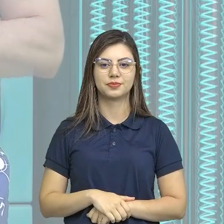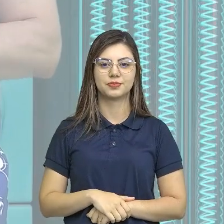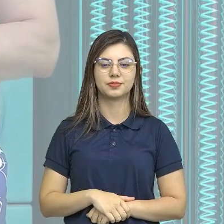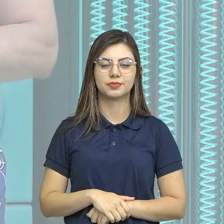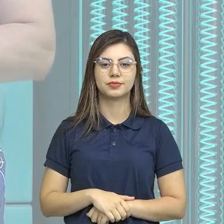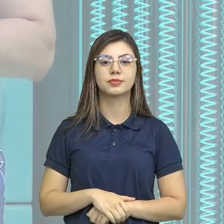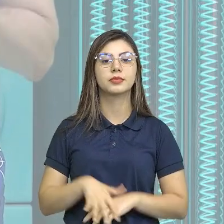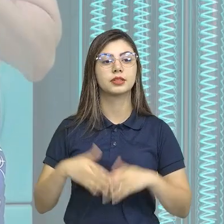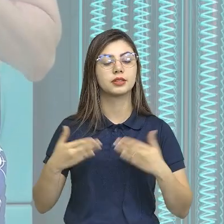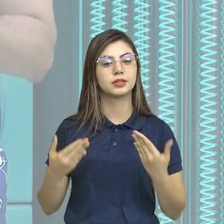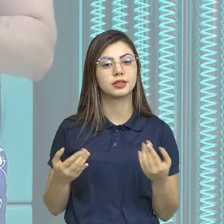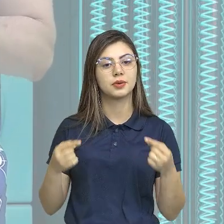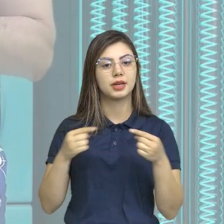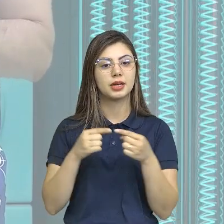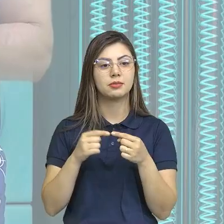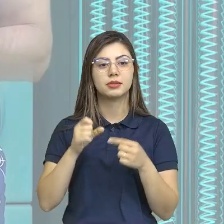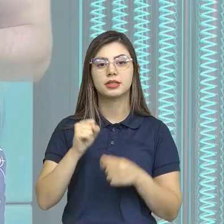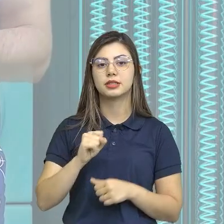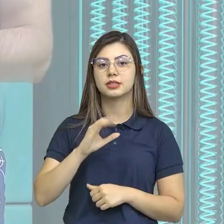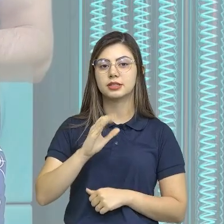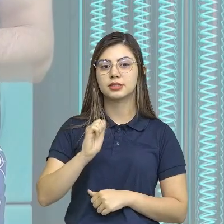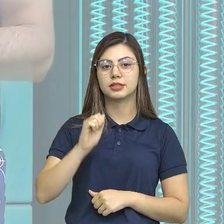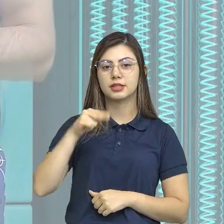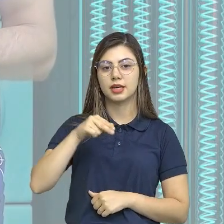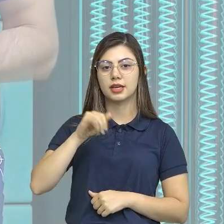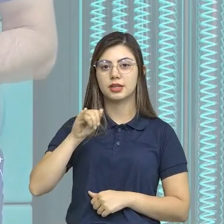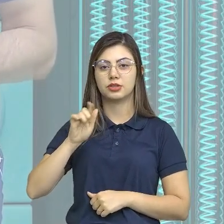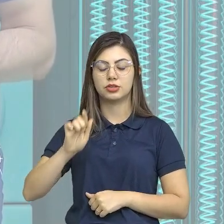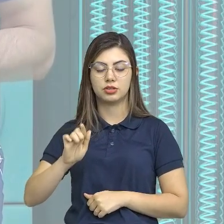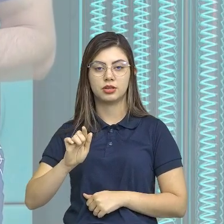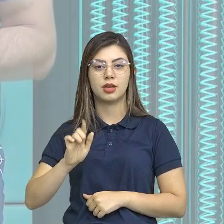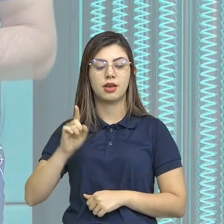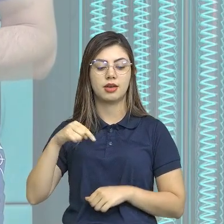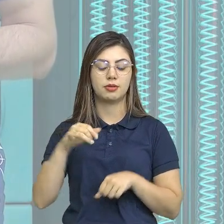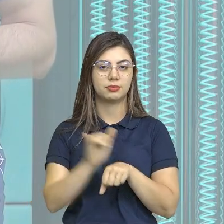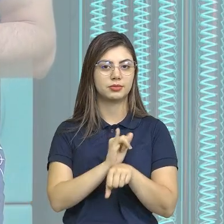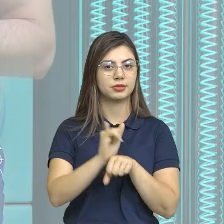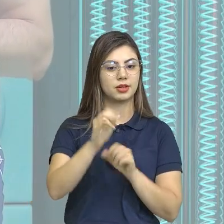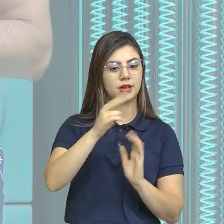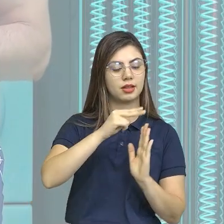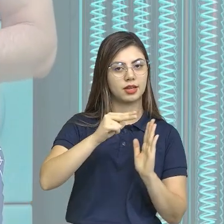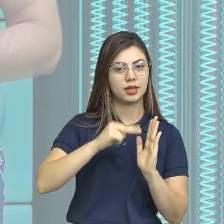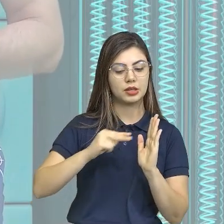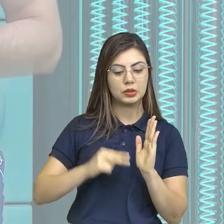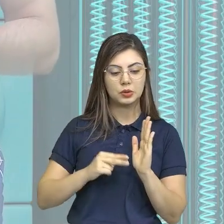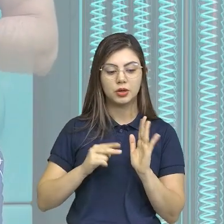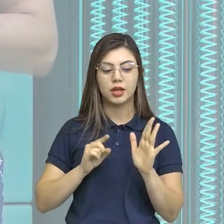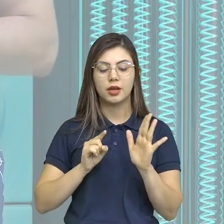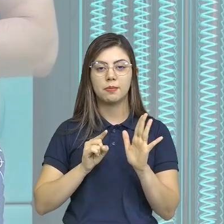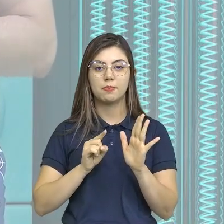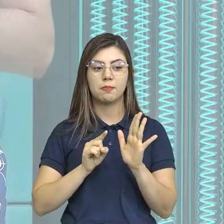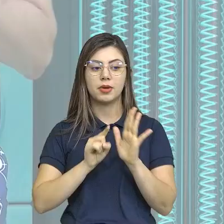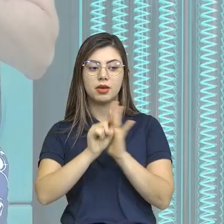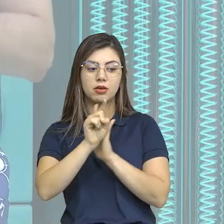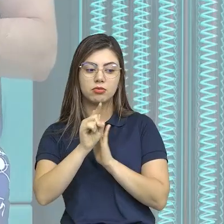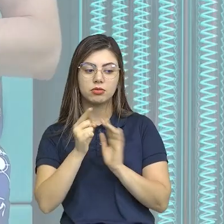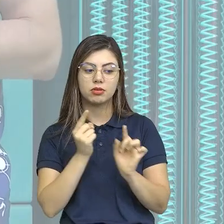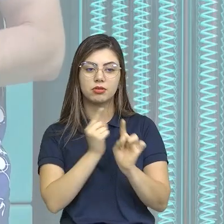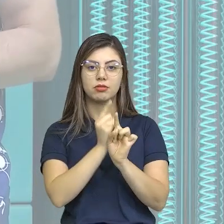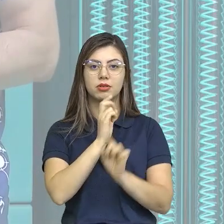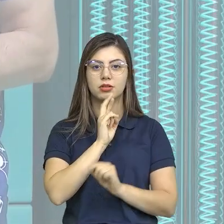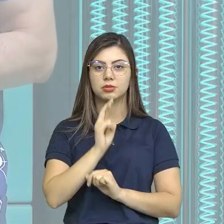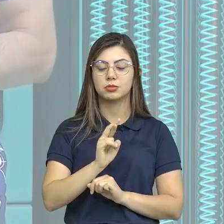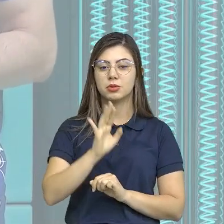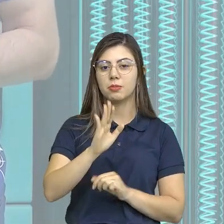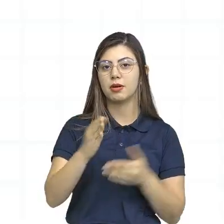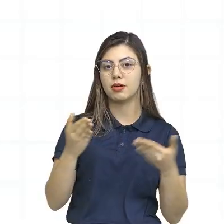Então, o scanning é essa estratégia de leitura para buscar algo bem específico no texto. Tá bom? Vamos ver um pouquinho em que situações eu